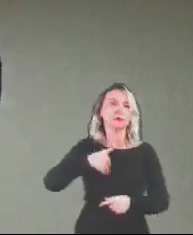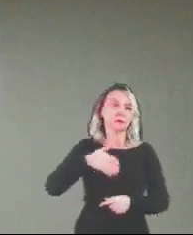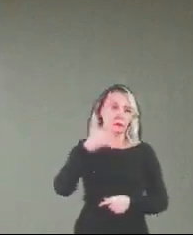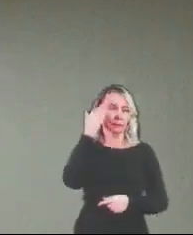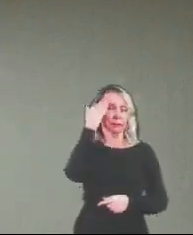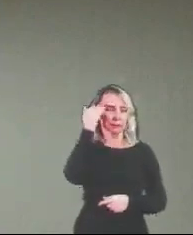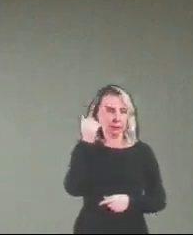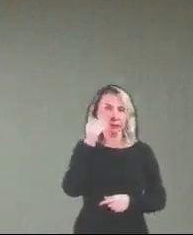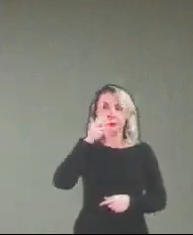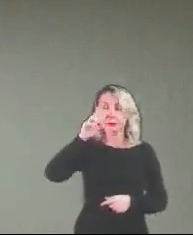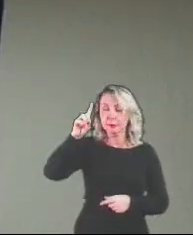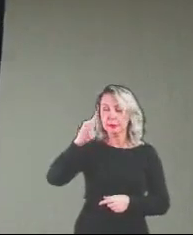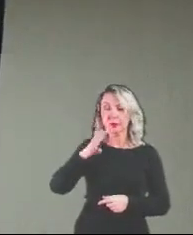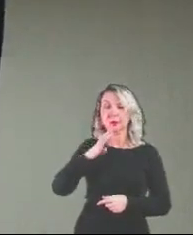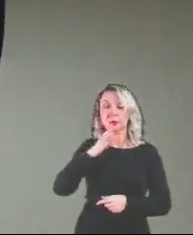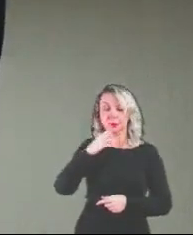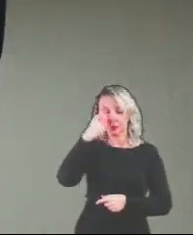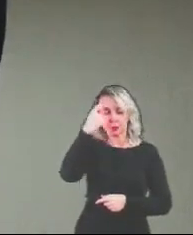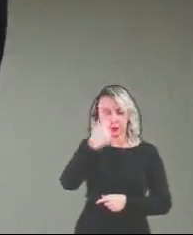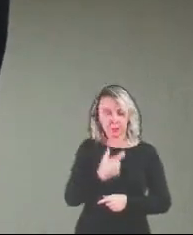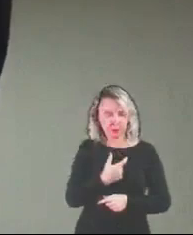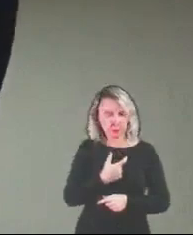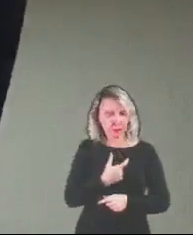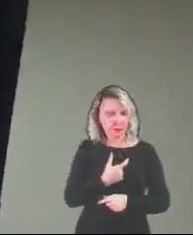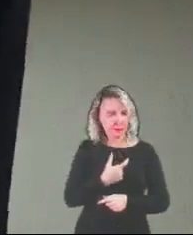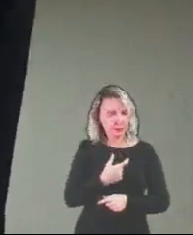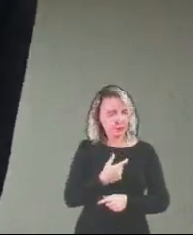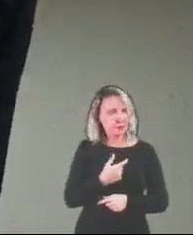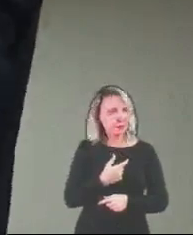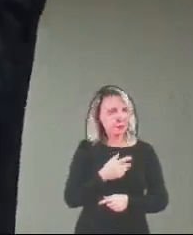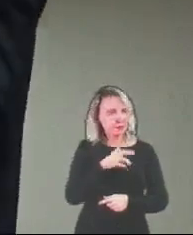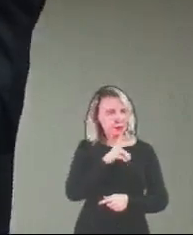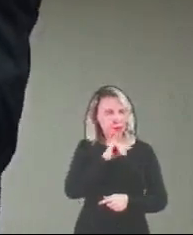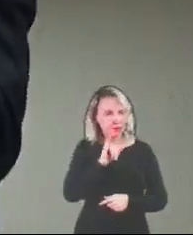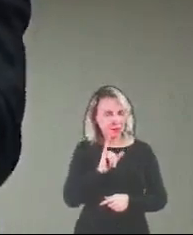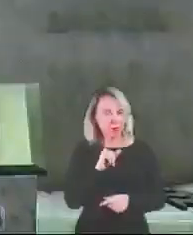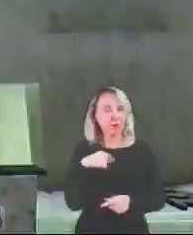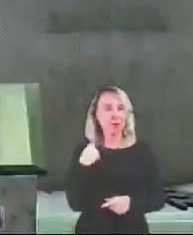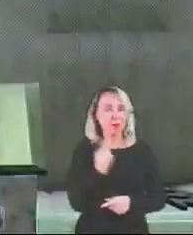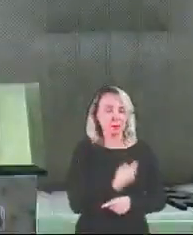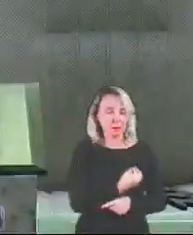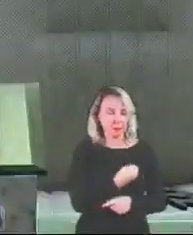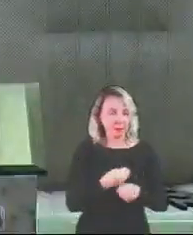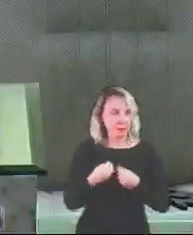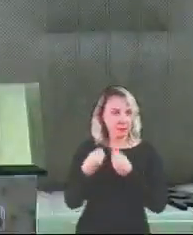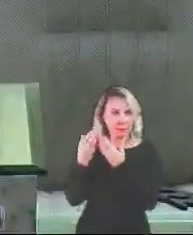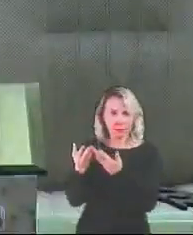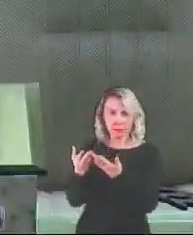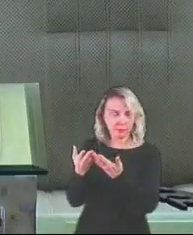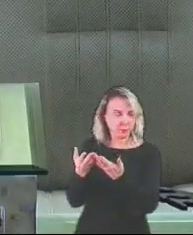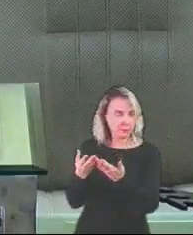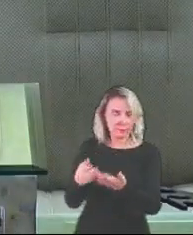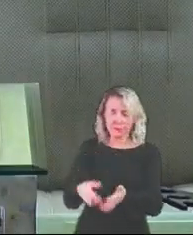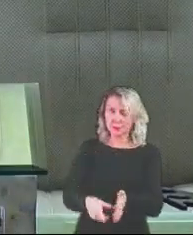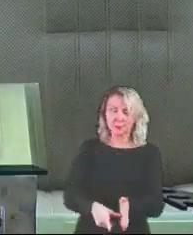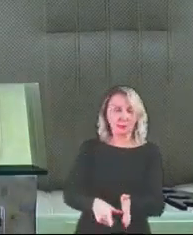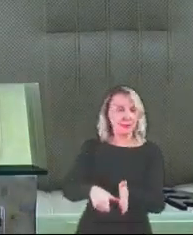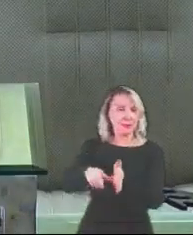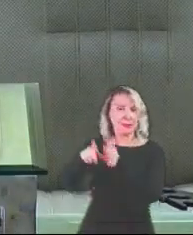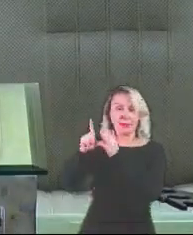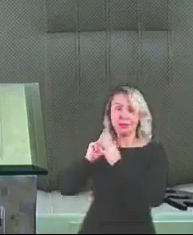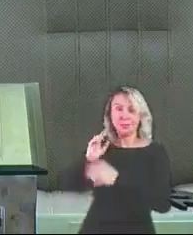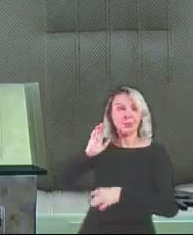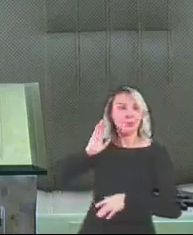Deus nos conhece, não é no dia em que nós entregamos a nossa vida para Ele. Davi disse que Deus viu